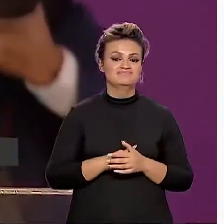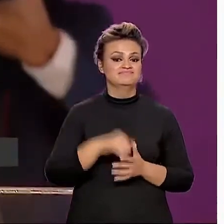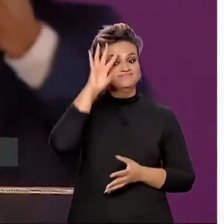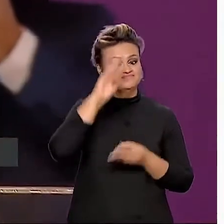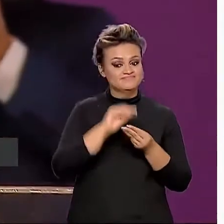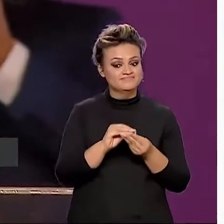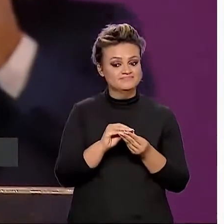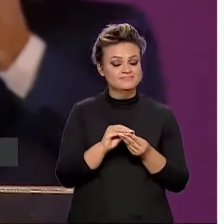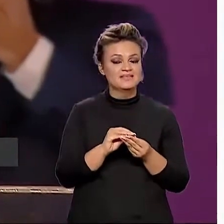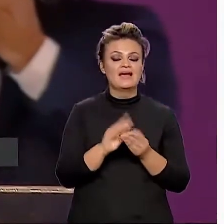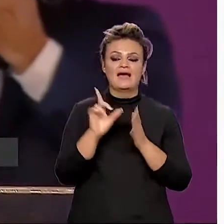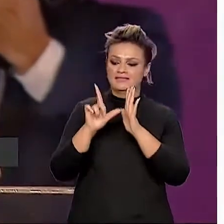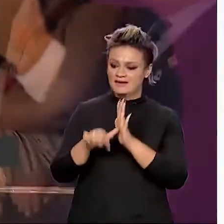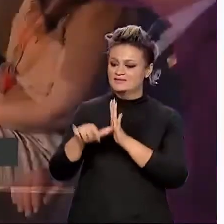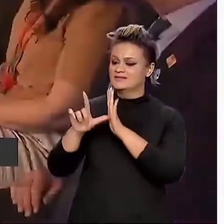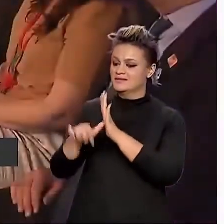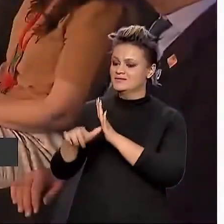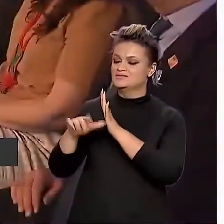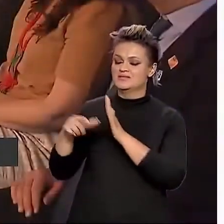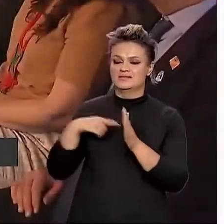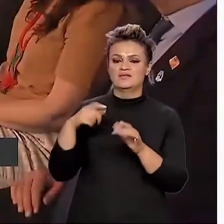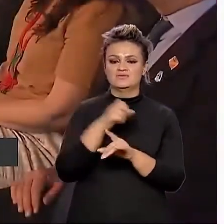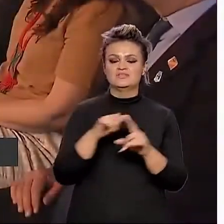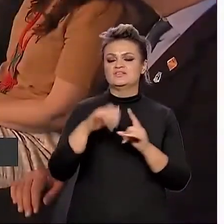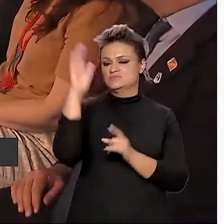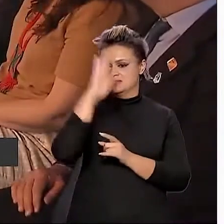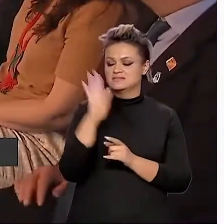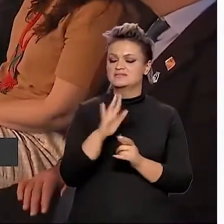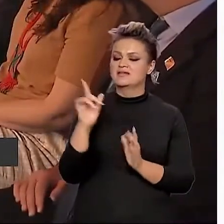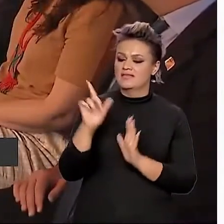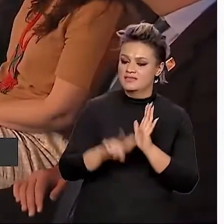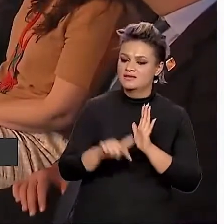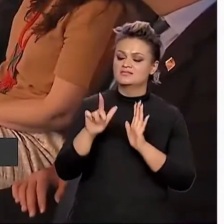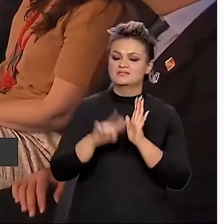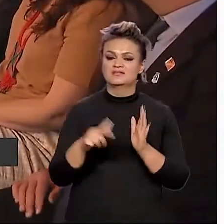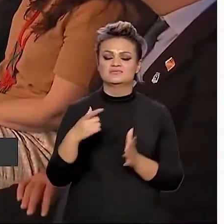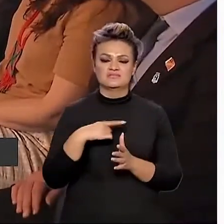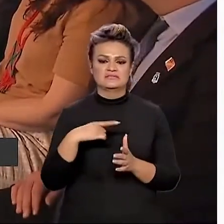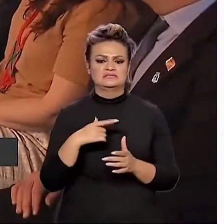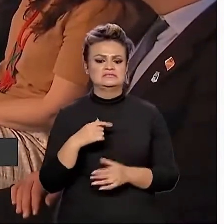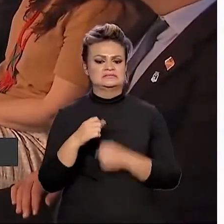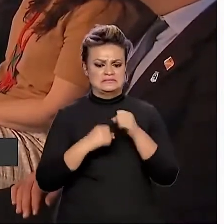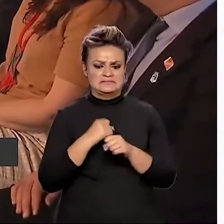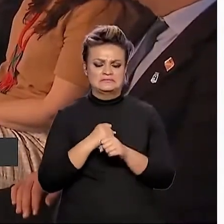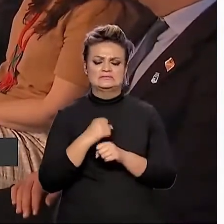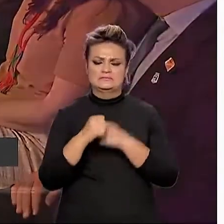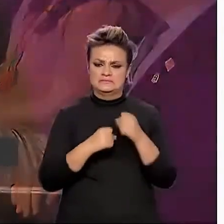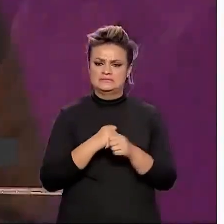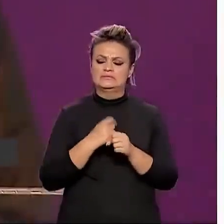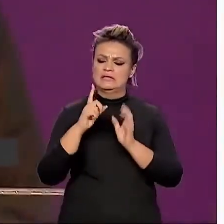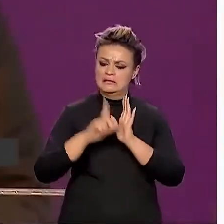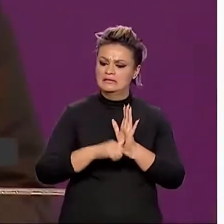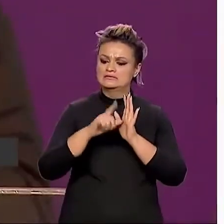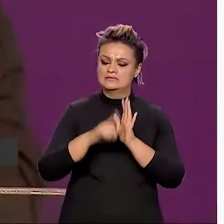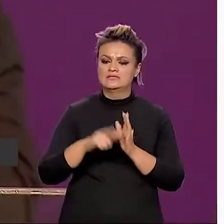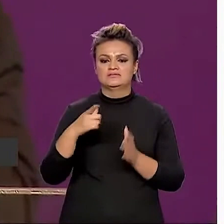o atraso a que a sociedade brasileira foi submetida durante tantos e tantos tempos.